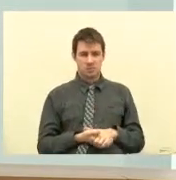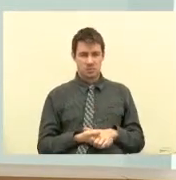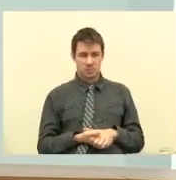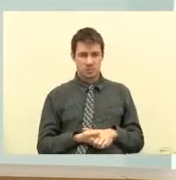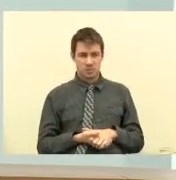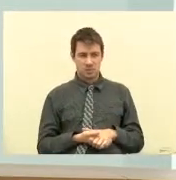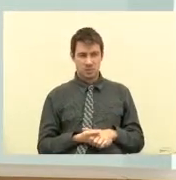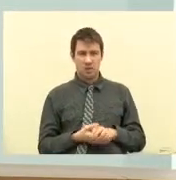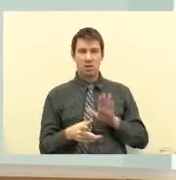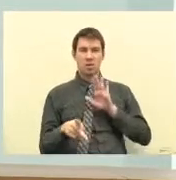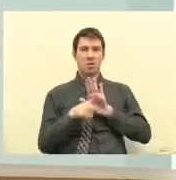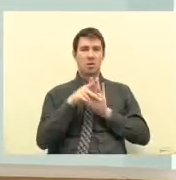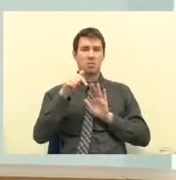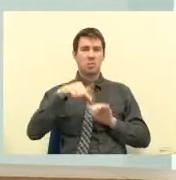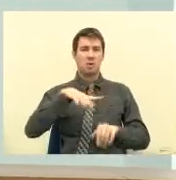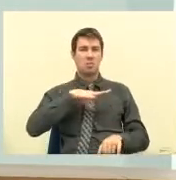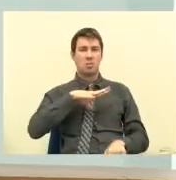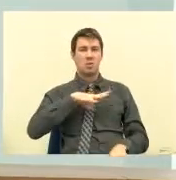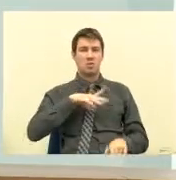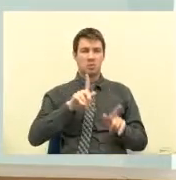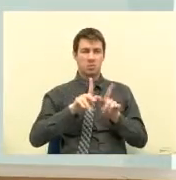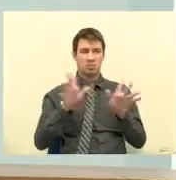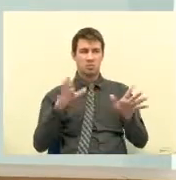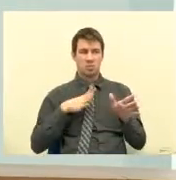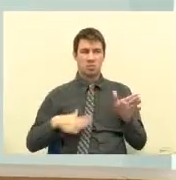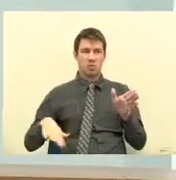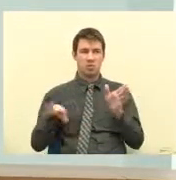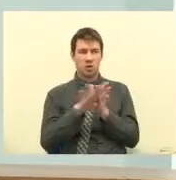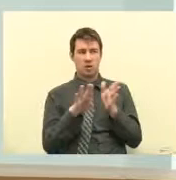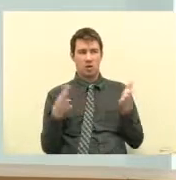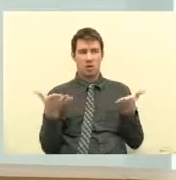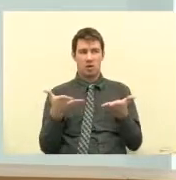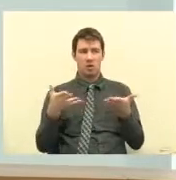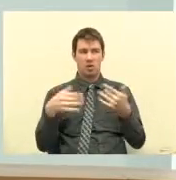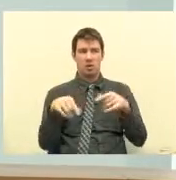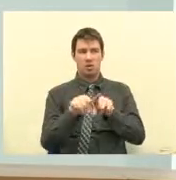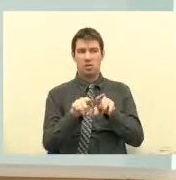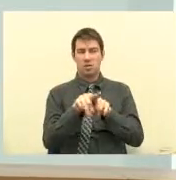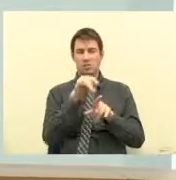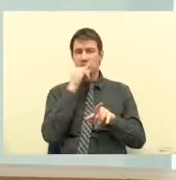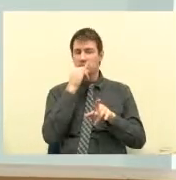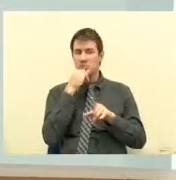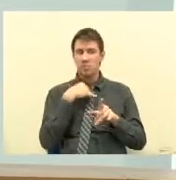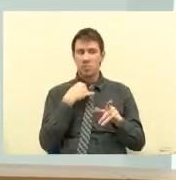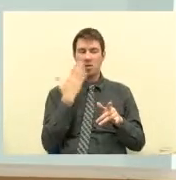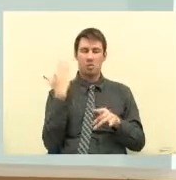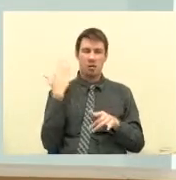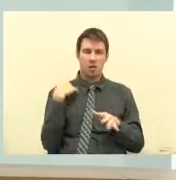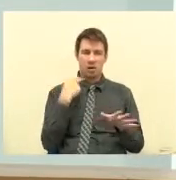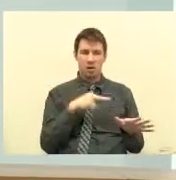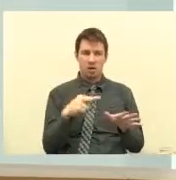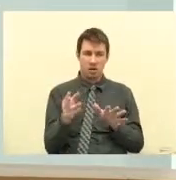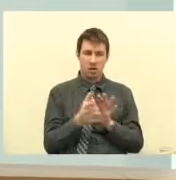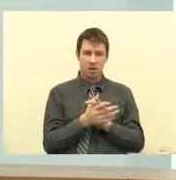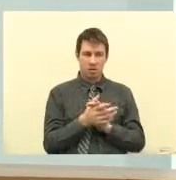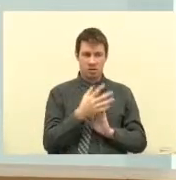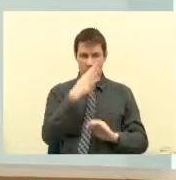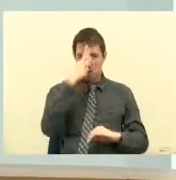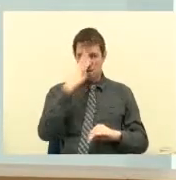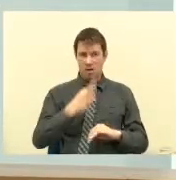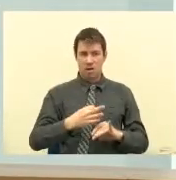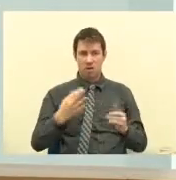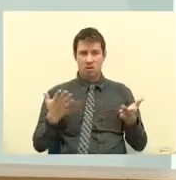aqui do município de Guarulhos chegou às vias de fato com o senhor na semana passada. Temos as